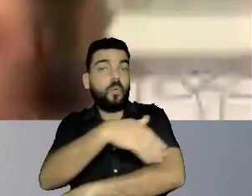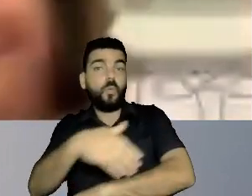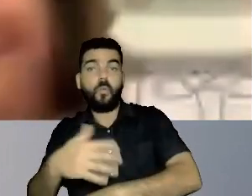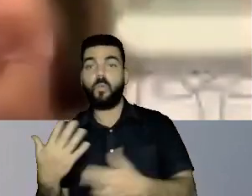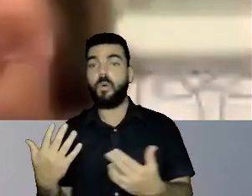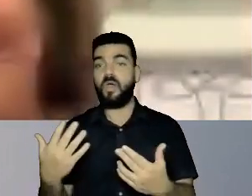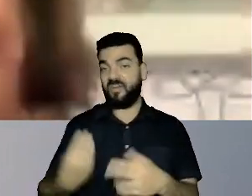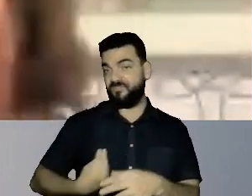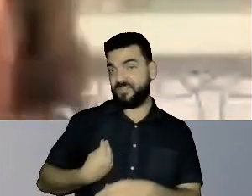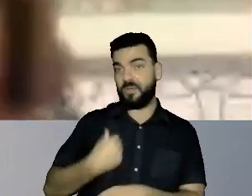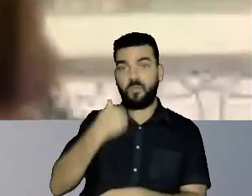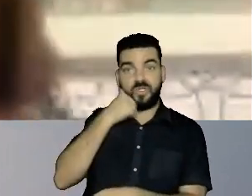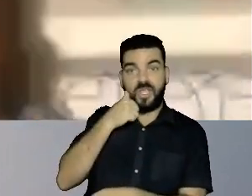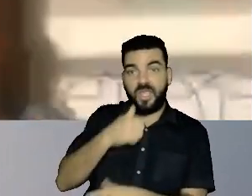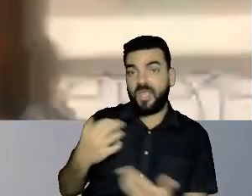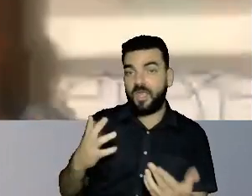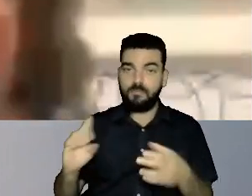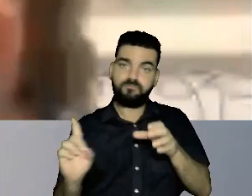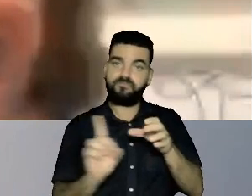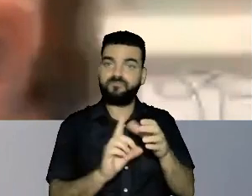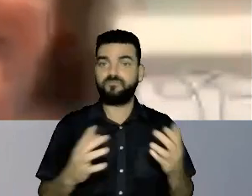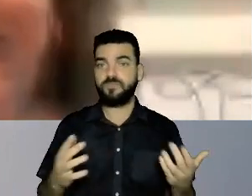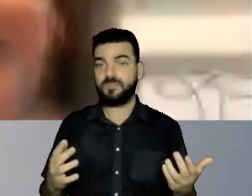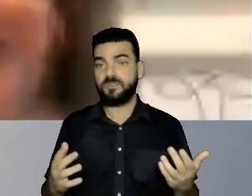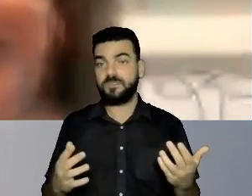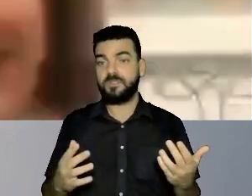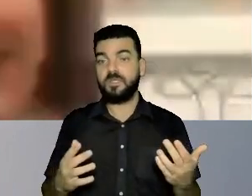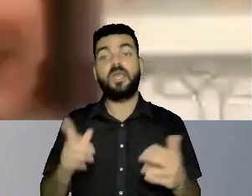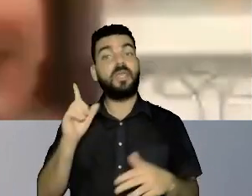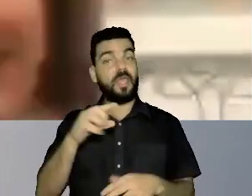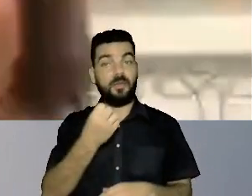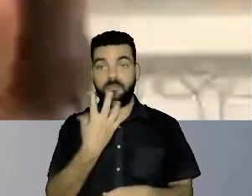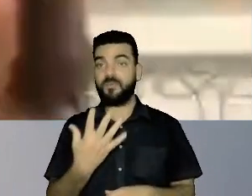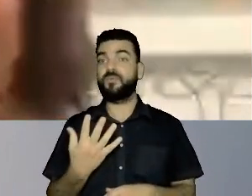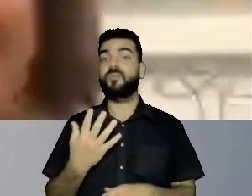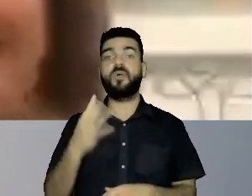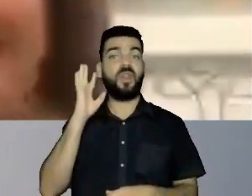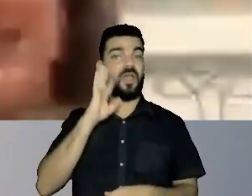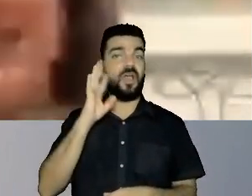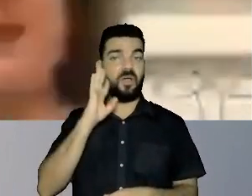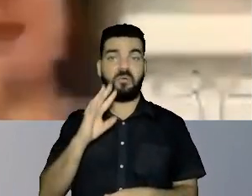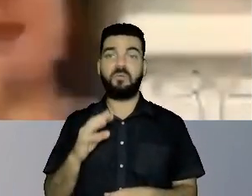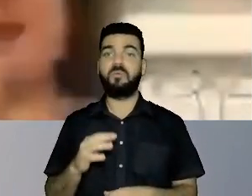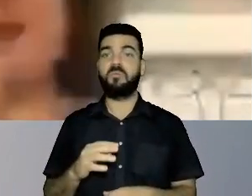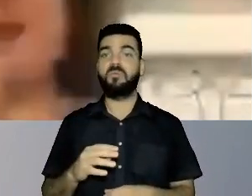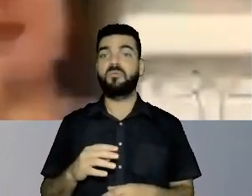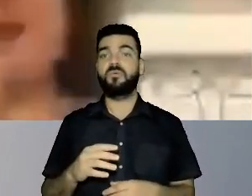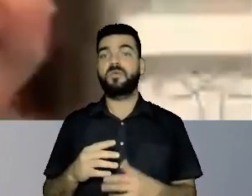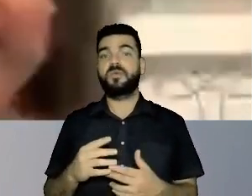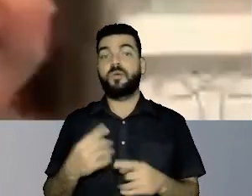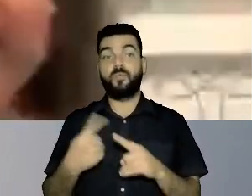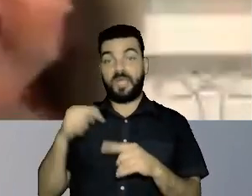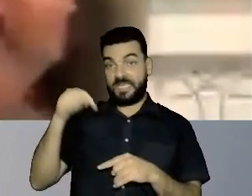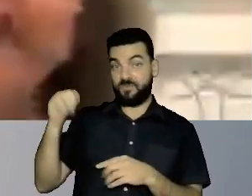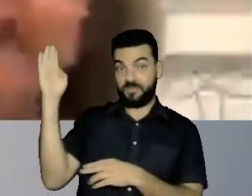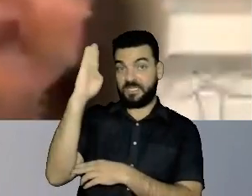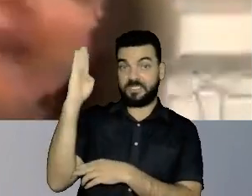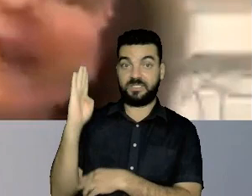disso e depois você vai para a arte popular, quando você traz as cestarias, traz a presença da